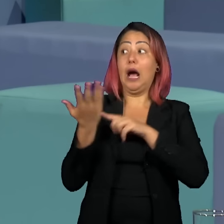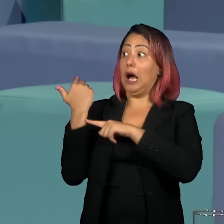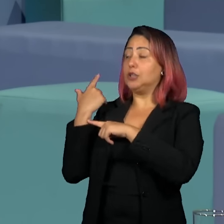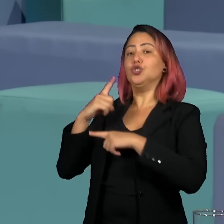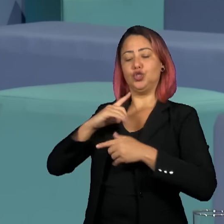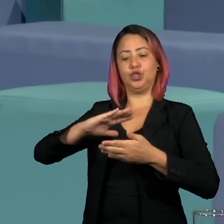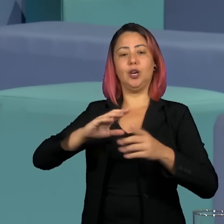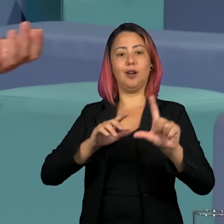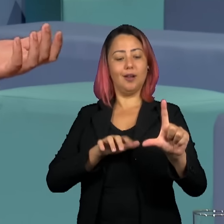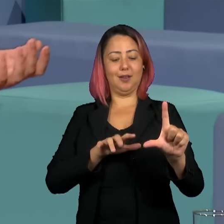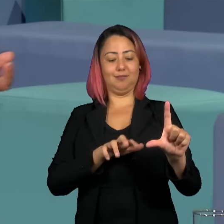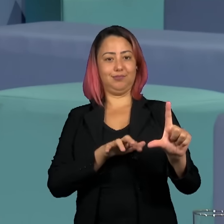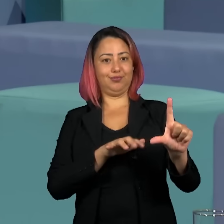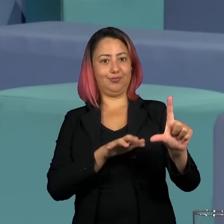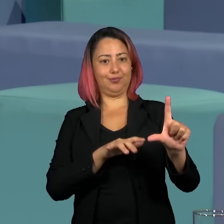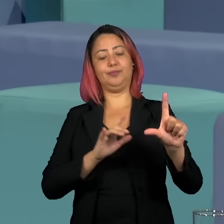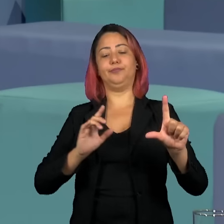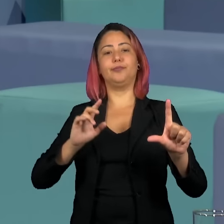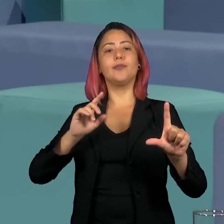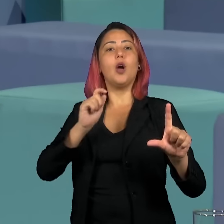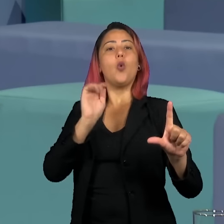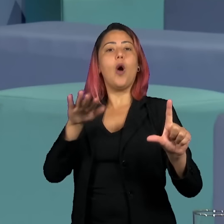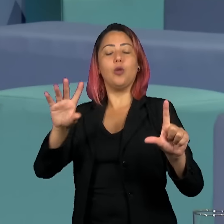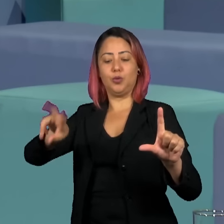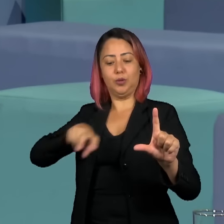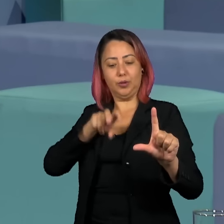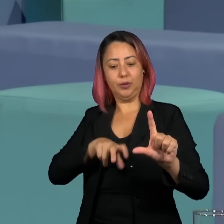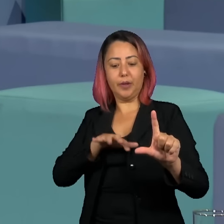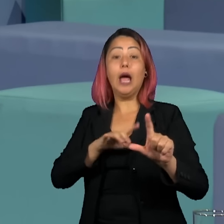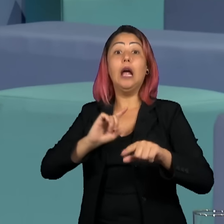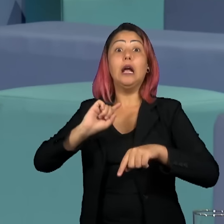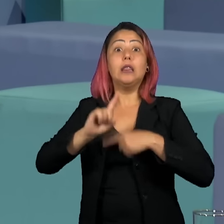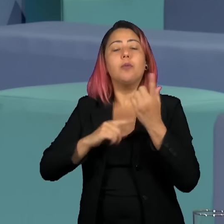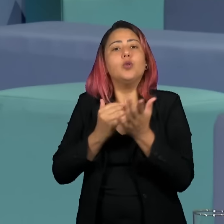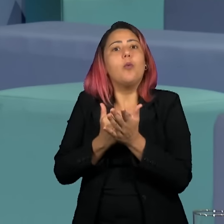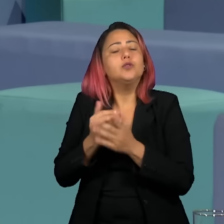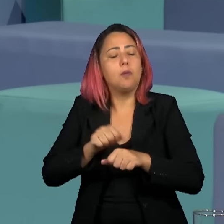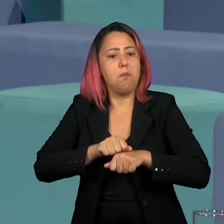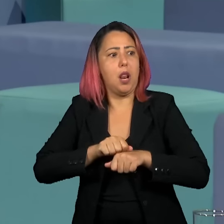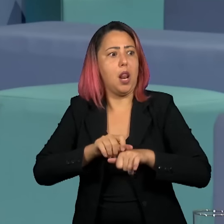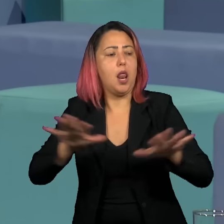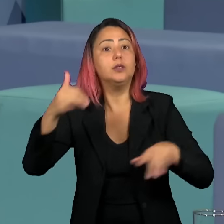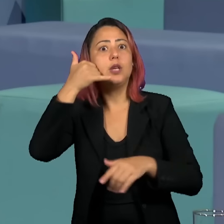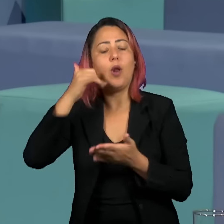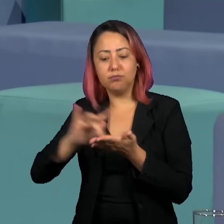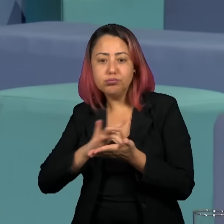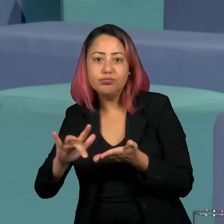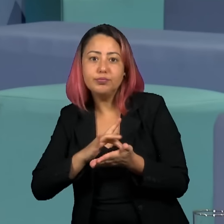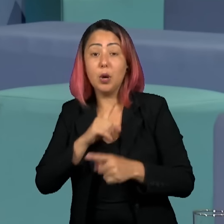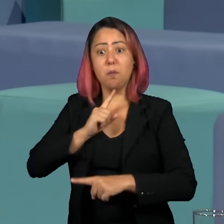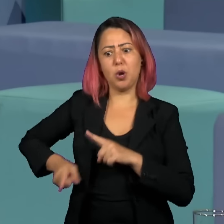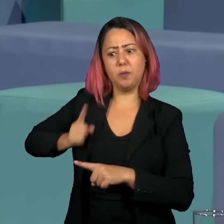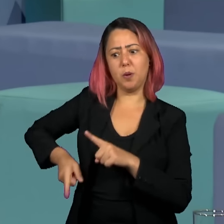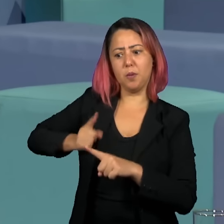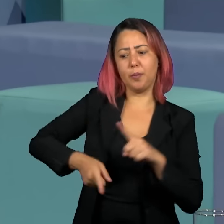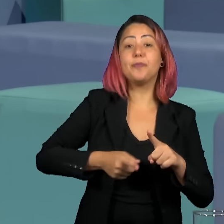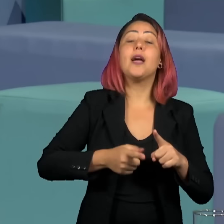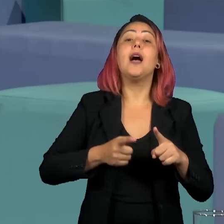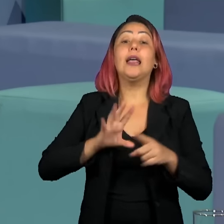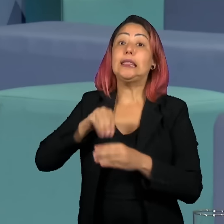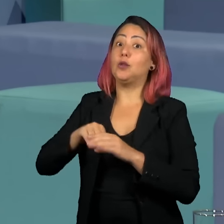computador há alguns anos atrás o celular né foi até proibido o celular dentro da escola e agora a gente vê muita gente falando de proibir o chat